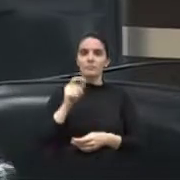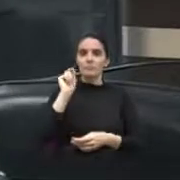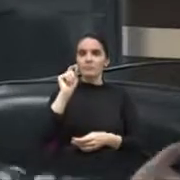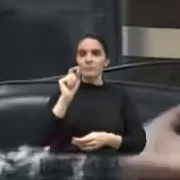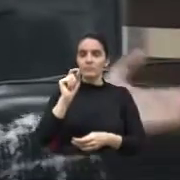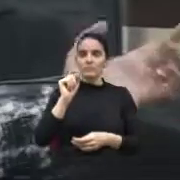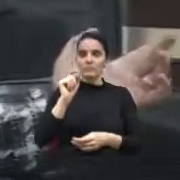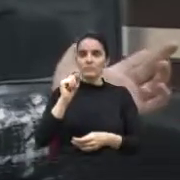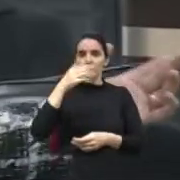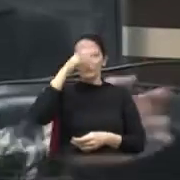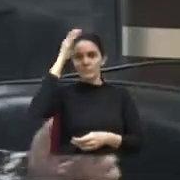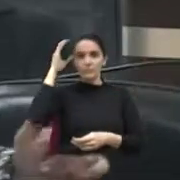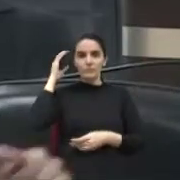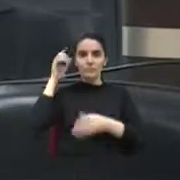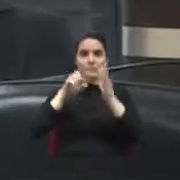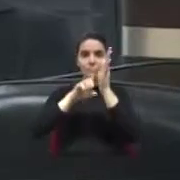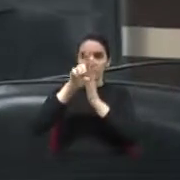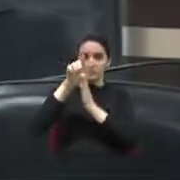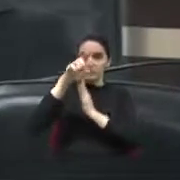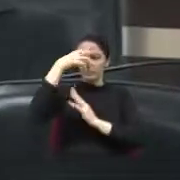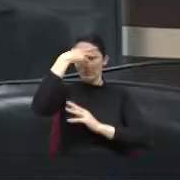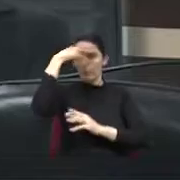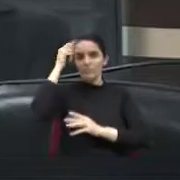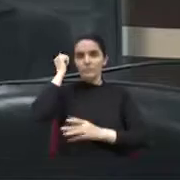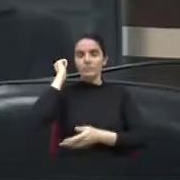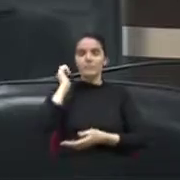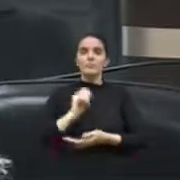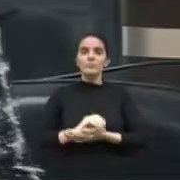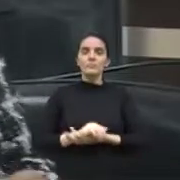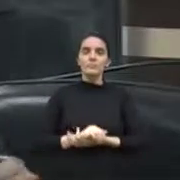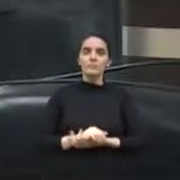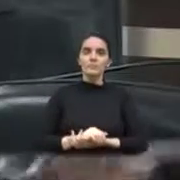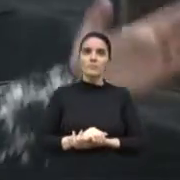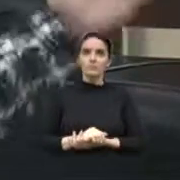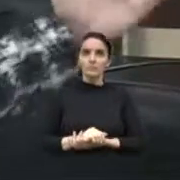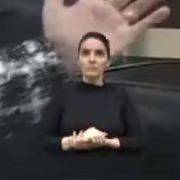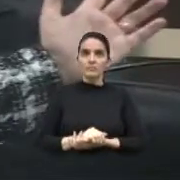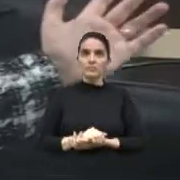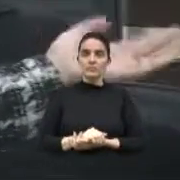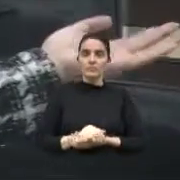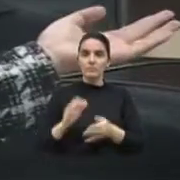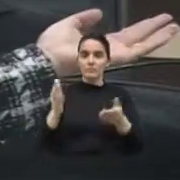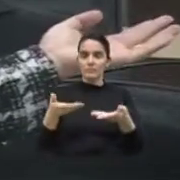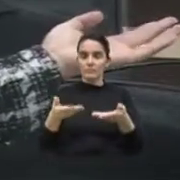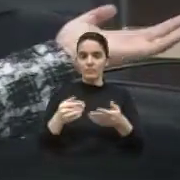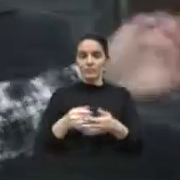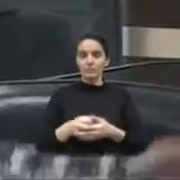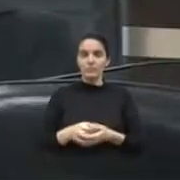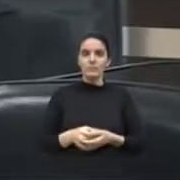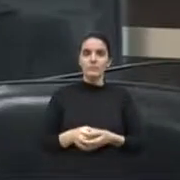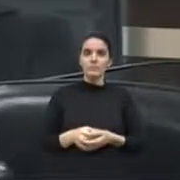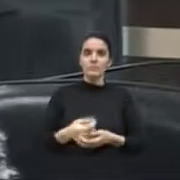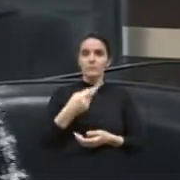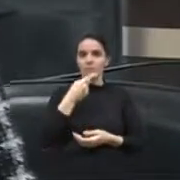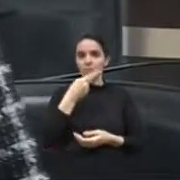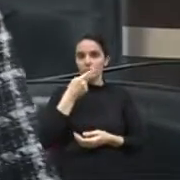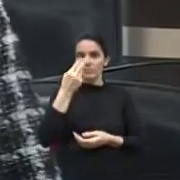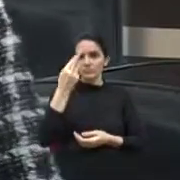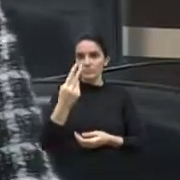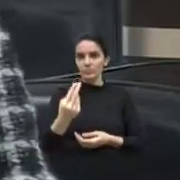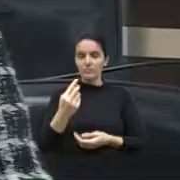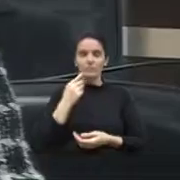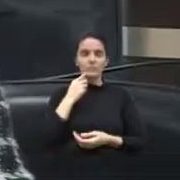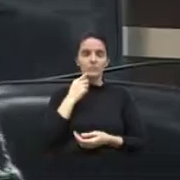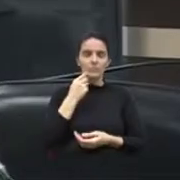base, porque eu também fiz um requerimento nesse sentido, e vou me valer do verbo que o vereador Cleiton